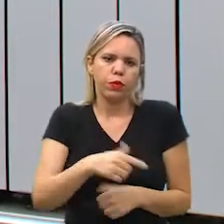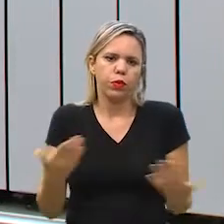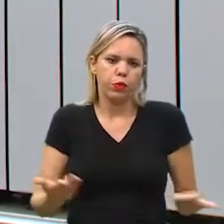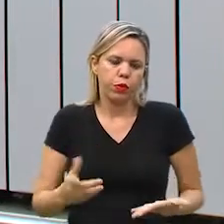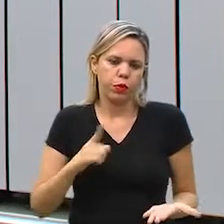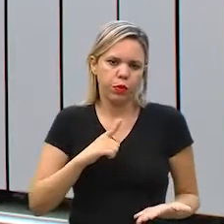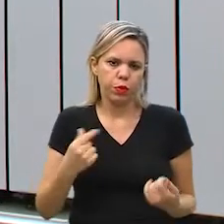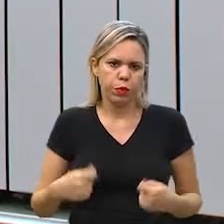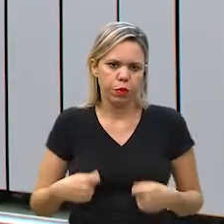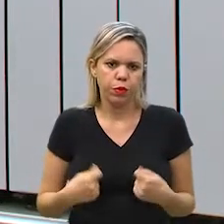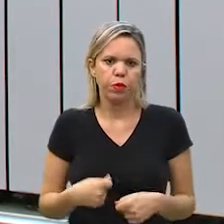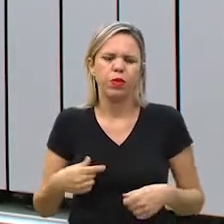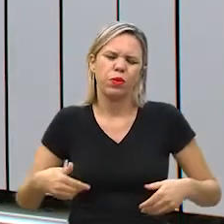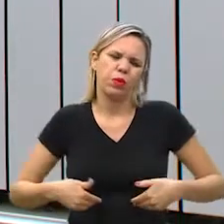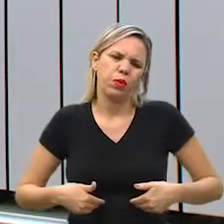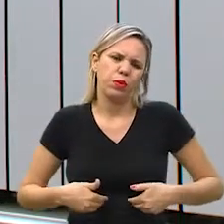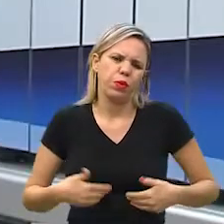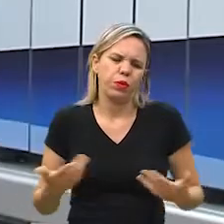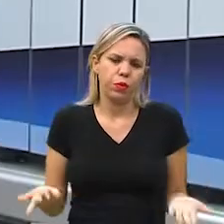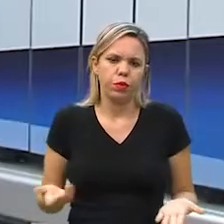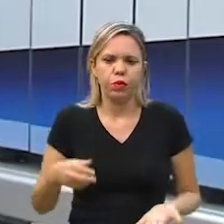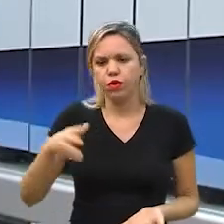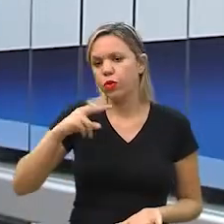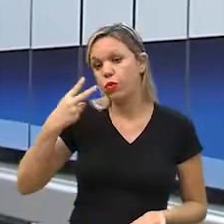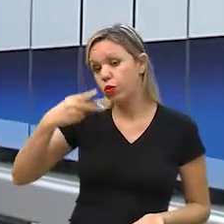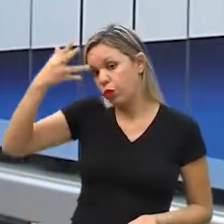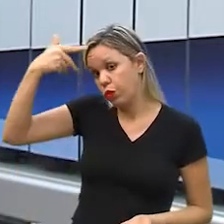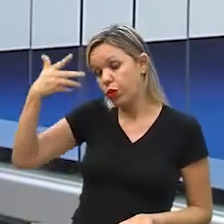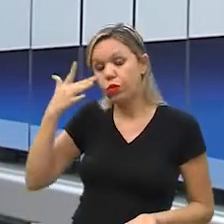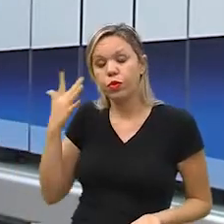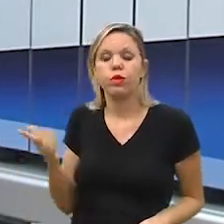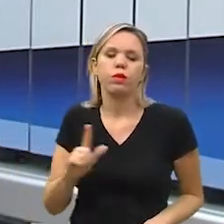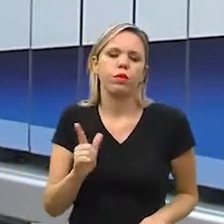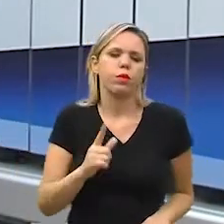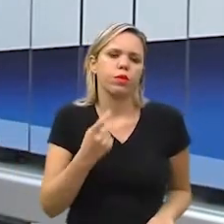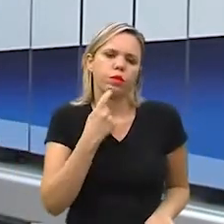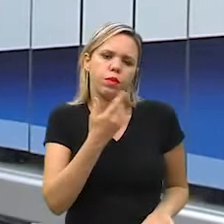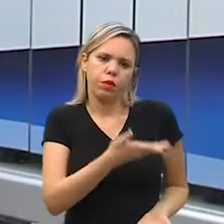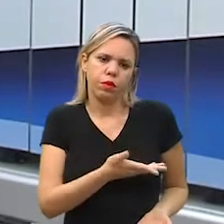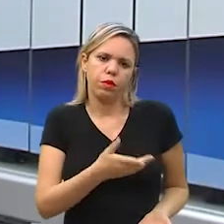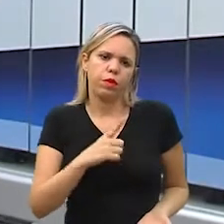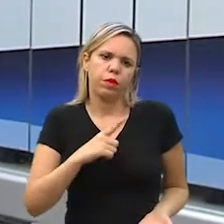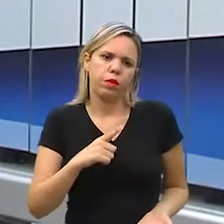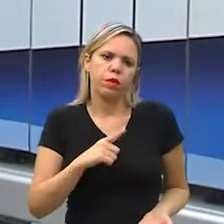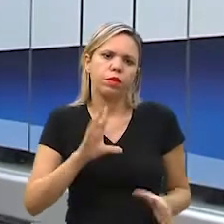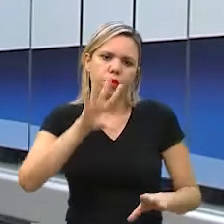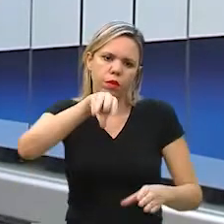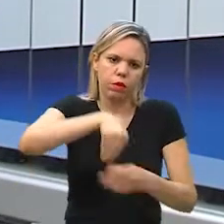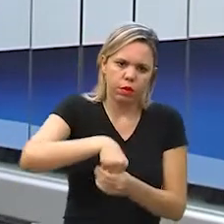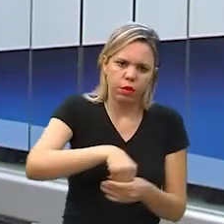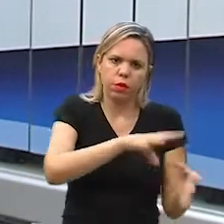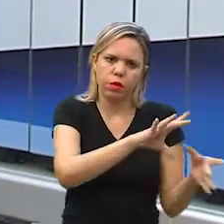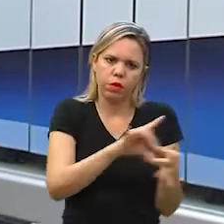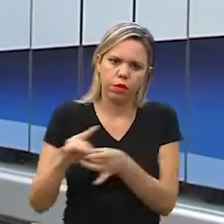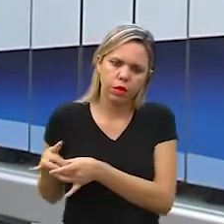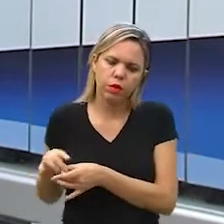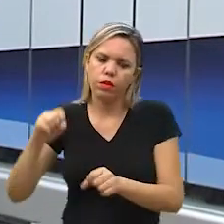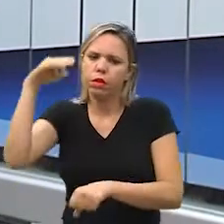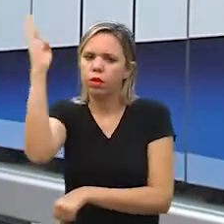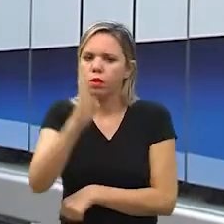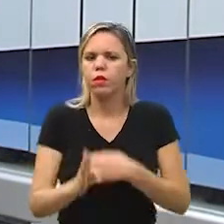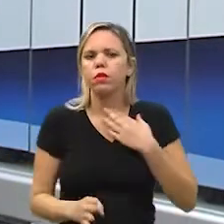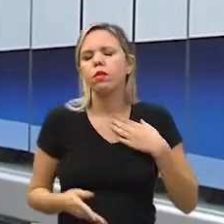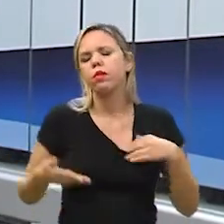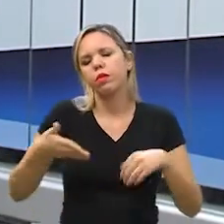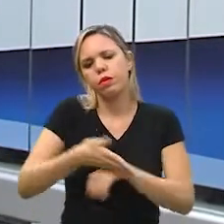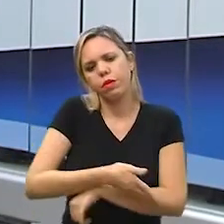tem necessidade e está passando fome. Rodrigo, claro que Campinas está inserida neste contexto do Brasil,